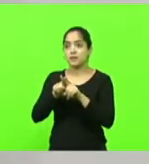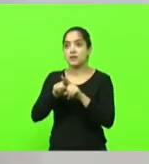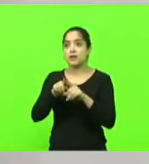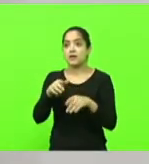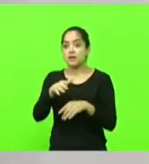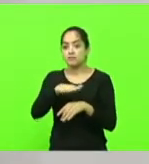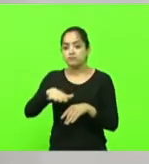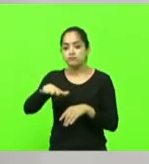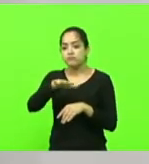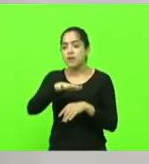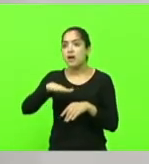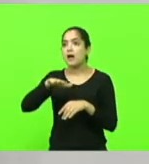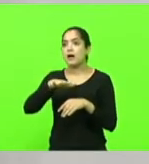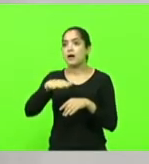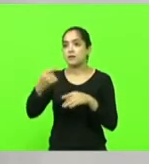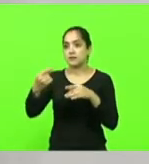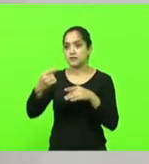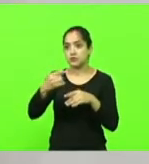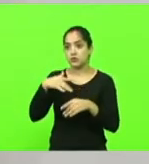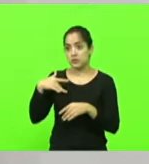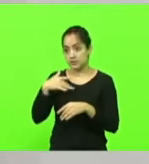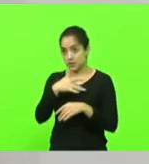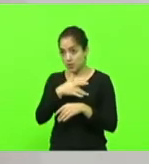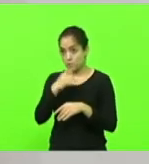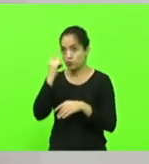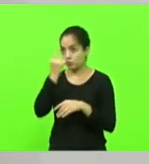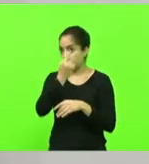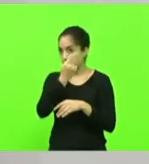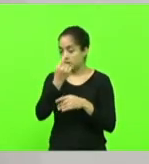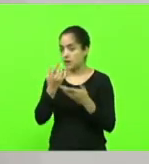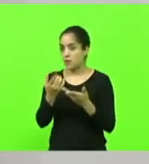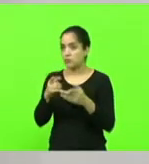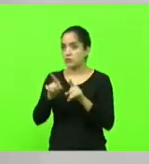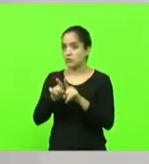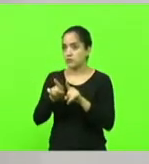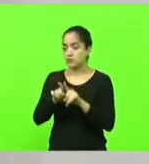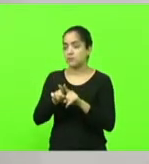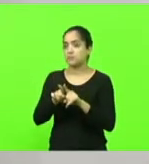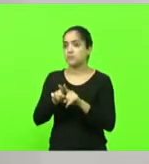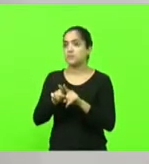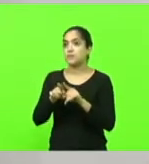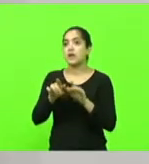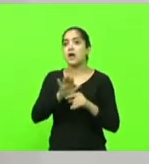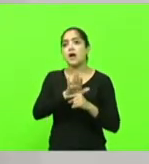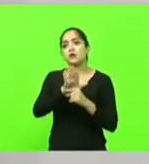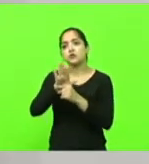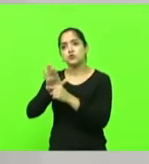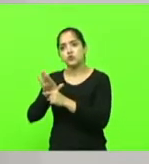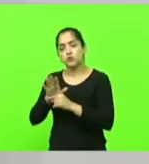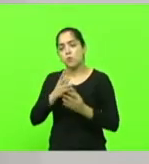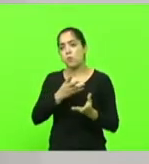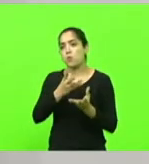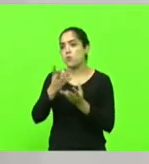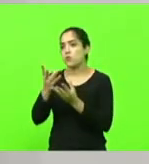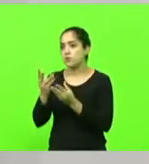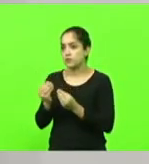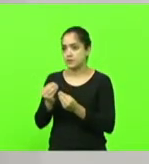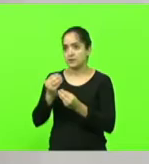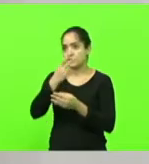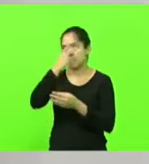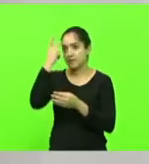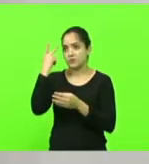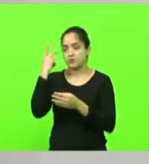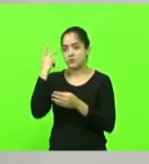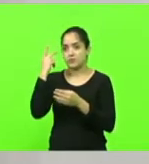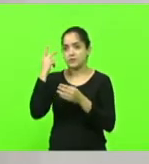de Oftalmologia e Departamento também de Oftalmo da ACM. Ajudou inúmeras pessoas a